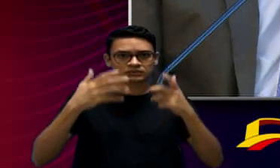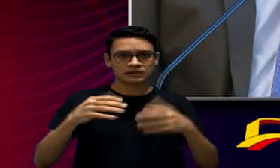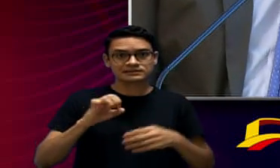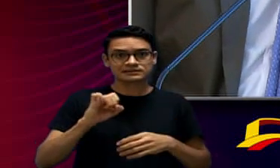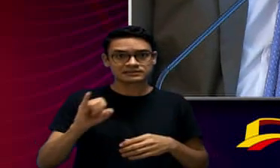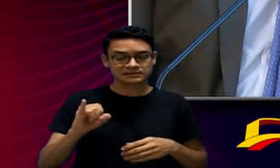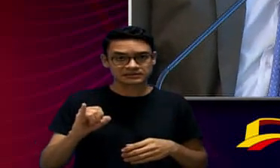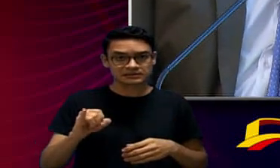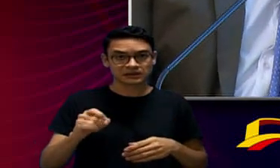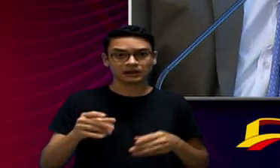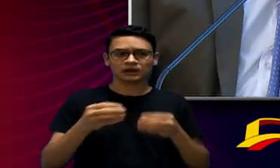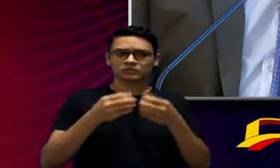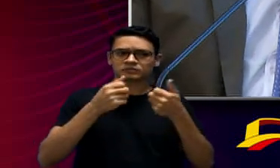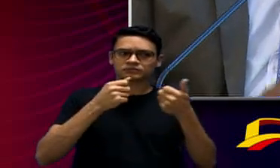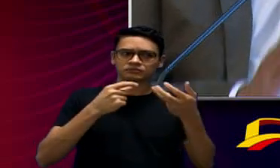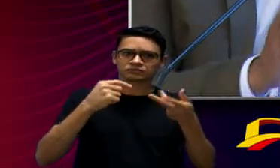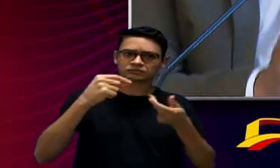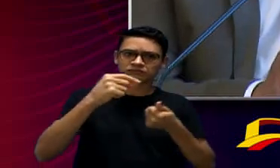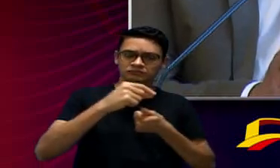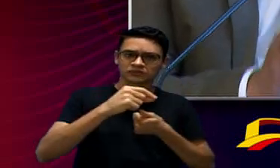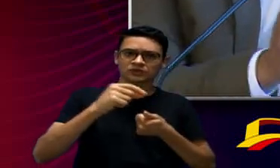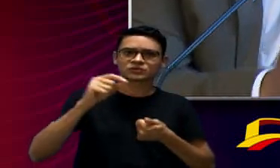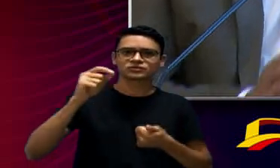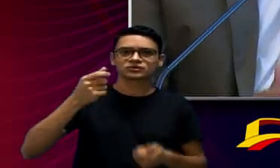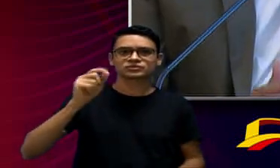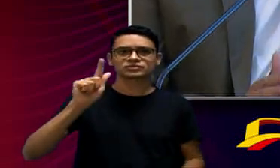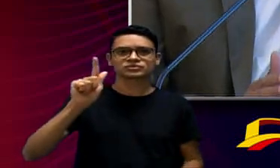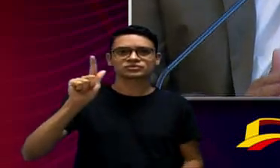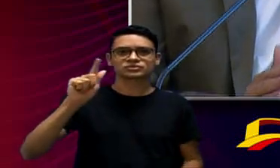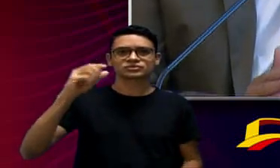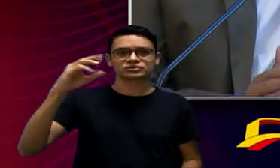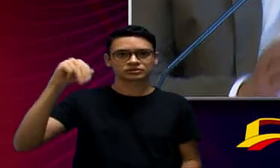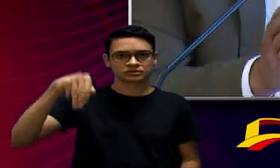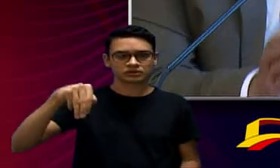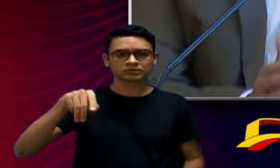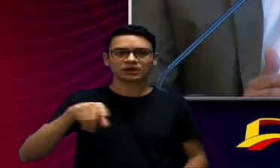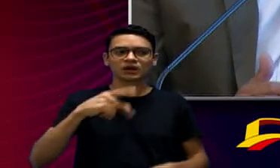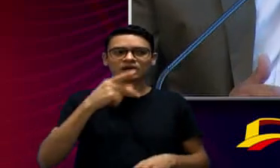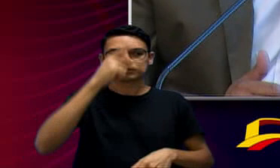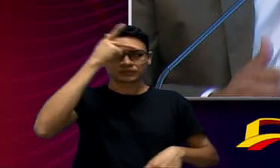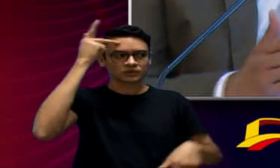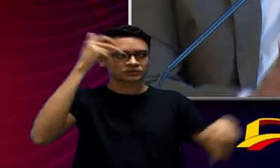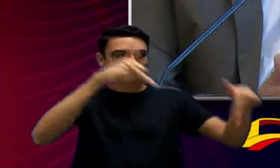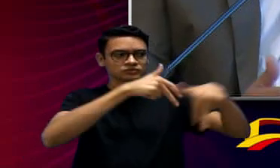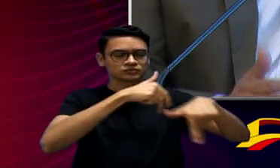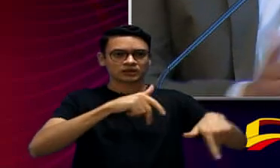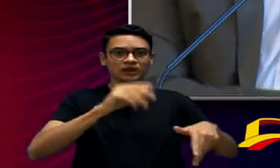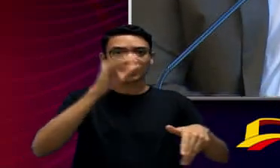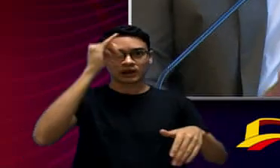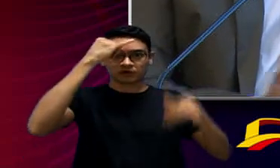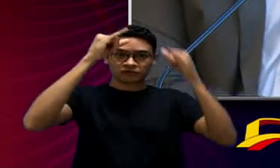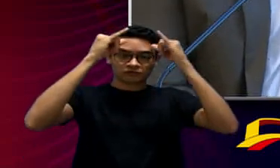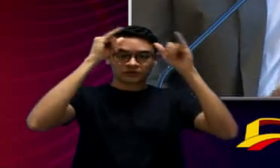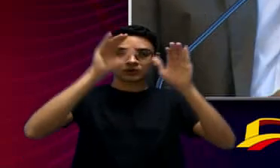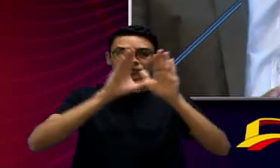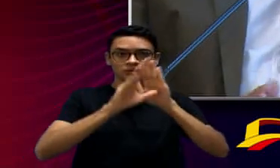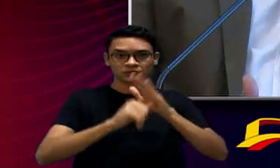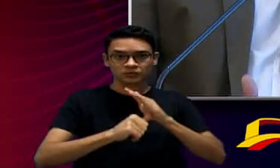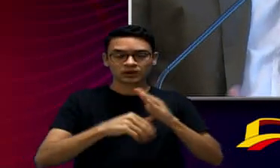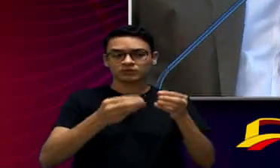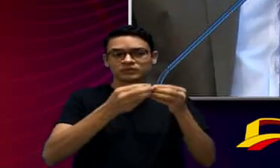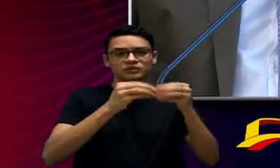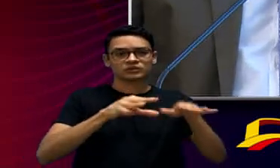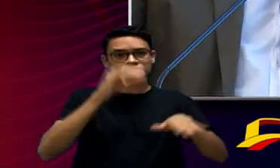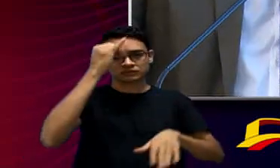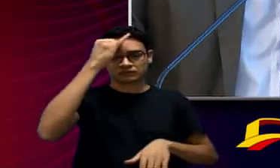é um investimento. O guarda civil municipal ele vai atender o quê? Os próprios públicos também. Ali não vai causar o furto, o roubo, não vai causar o prejuízo. É